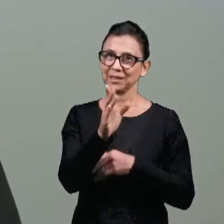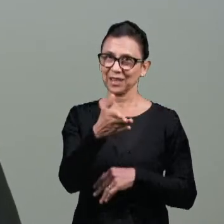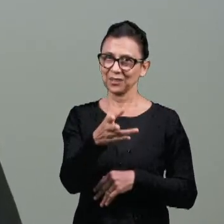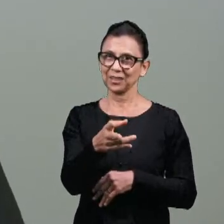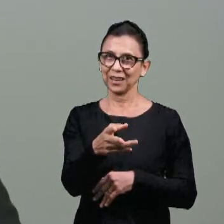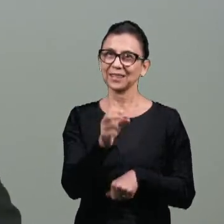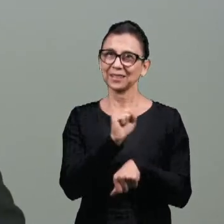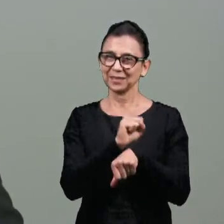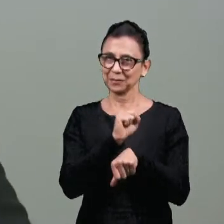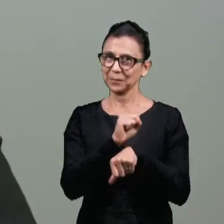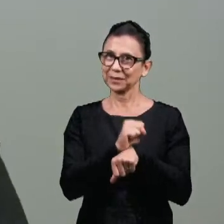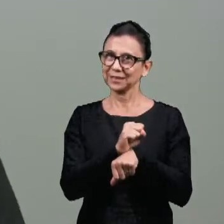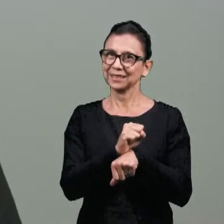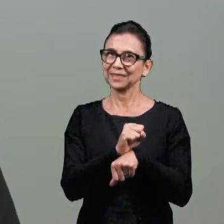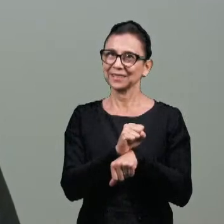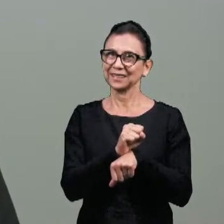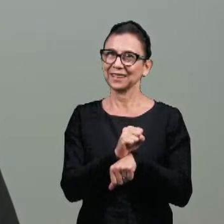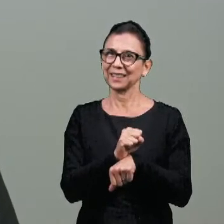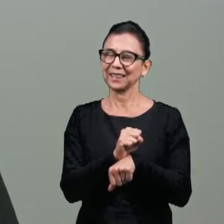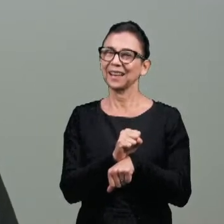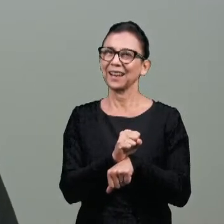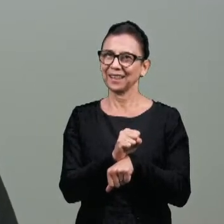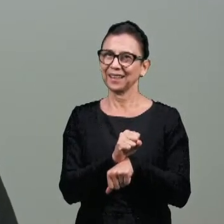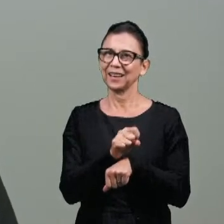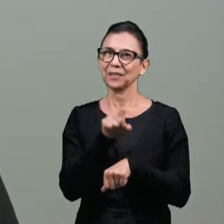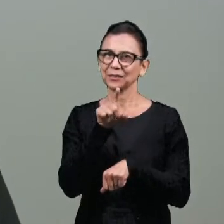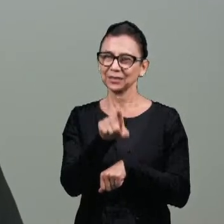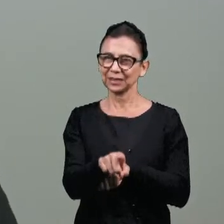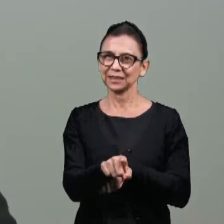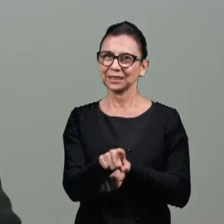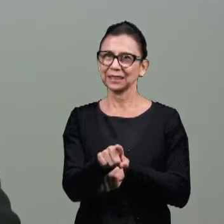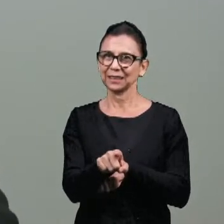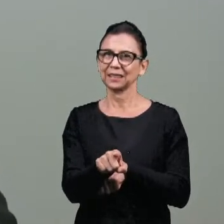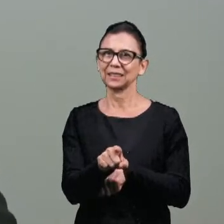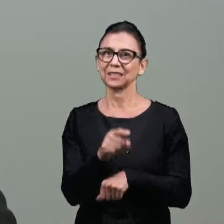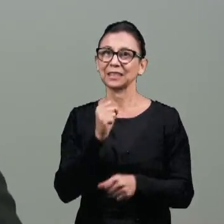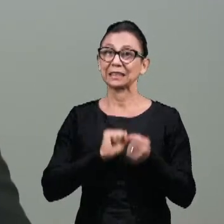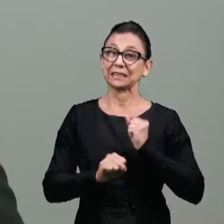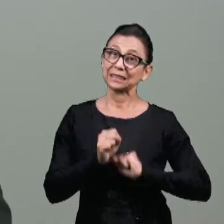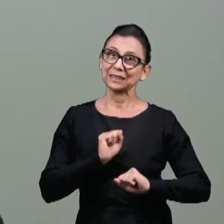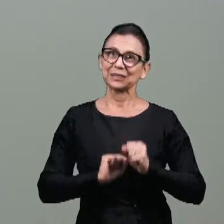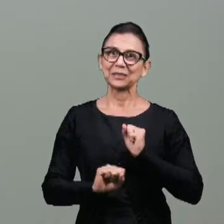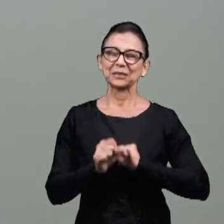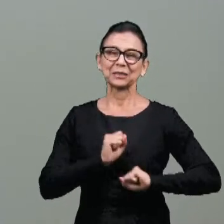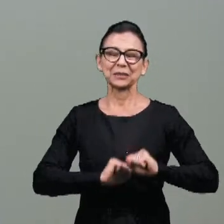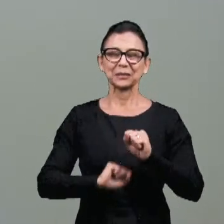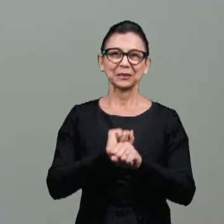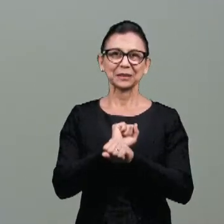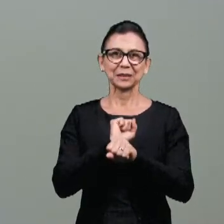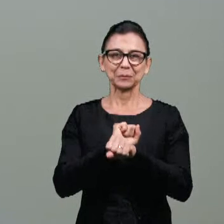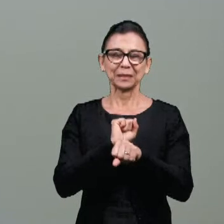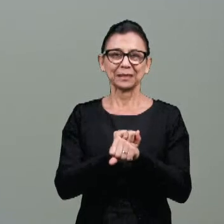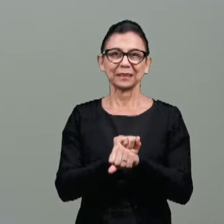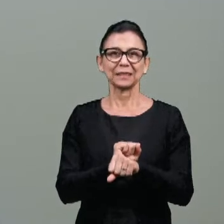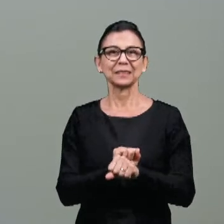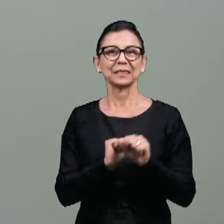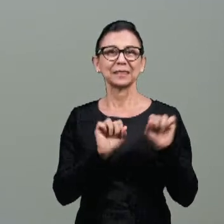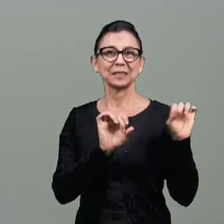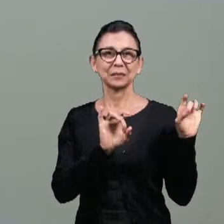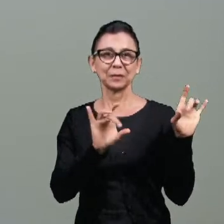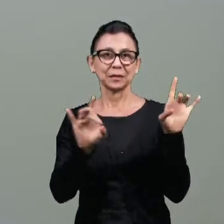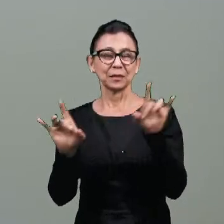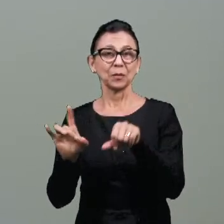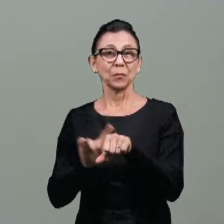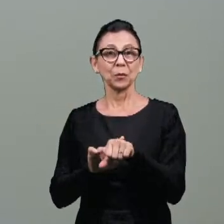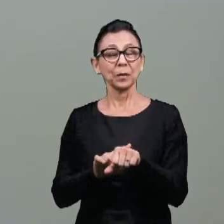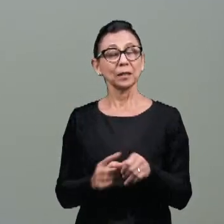Nos aguardando, você que estava aguardando, você que já estava aí na expectativa, né? Nesse momento tão especial. Nós estamos ao